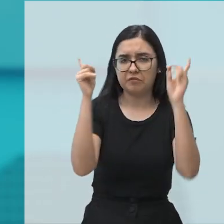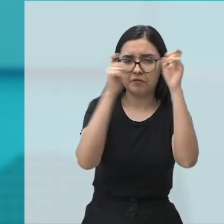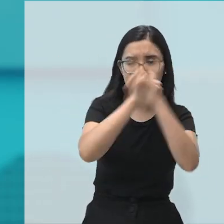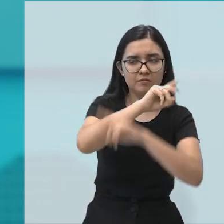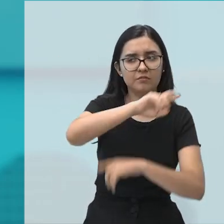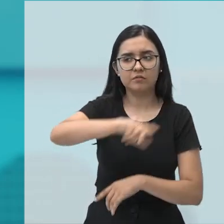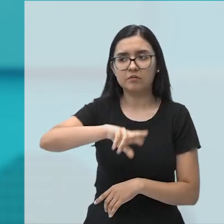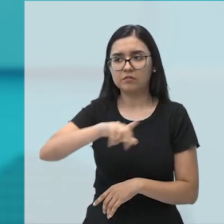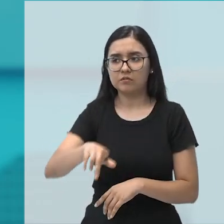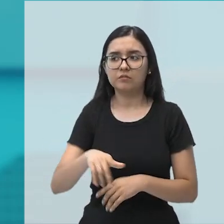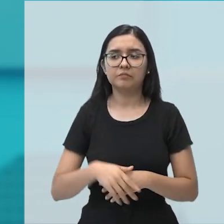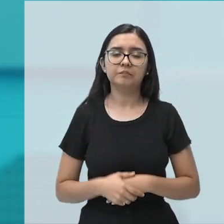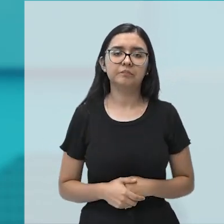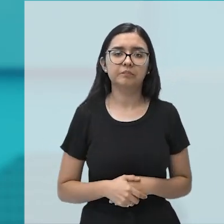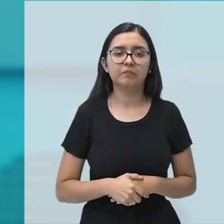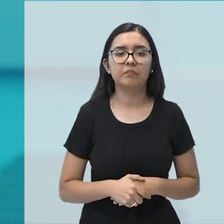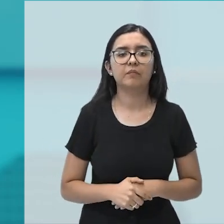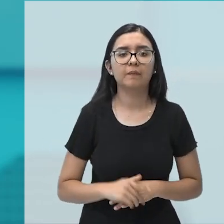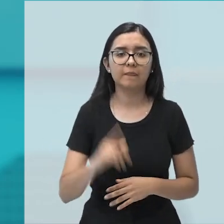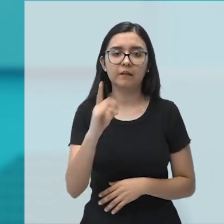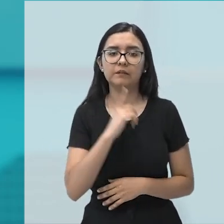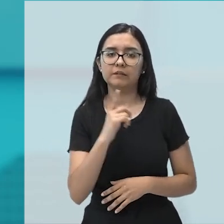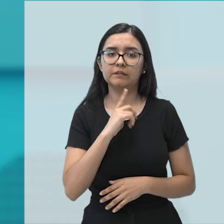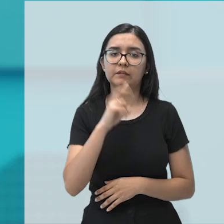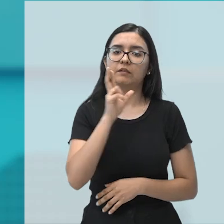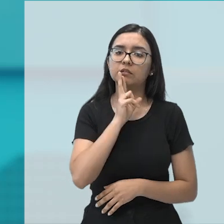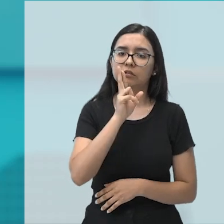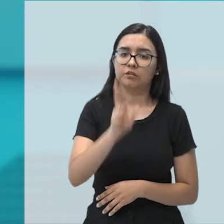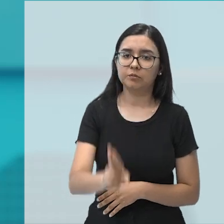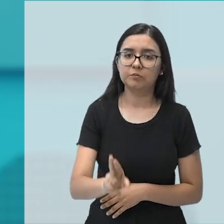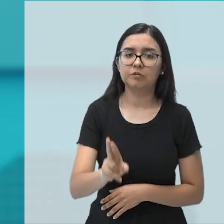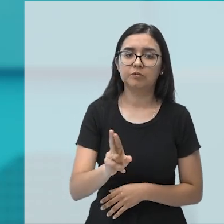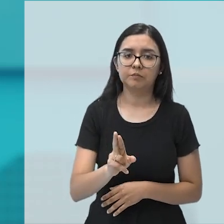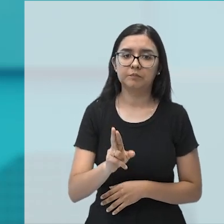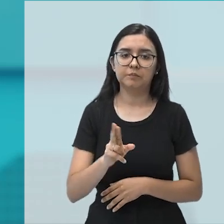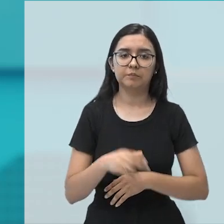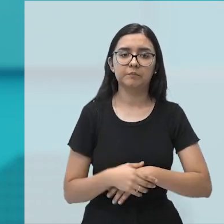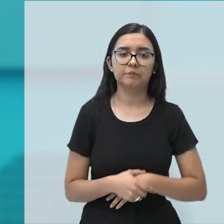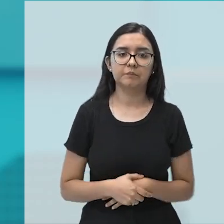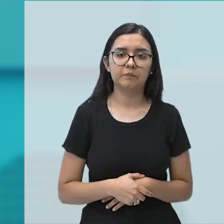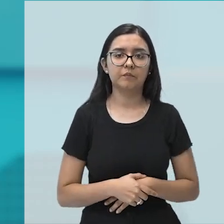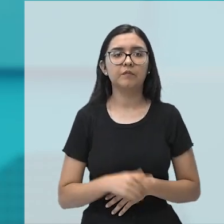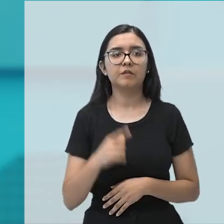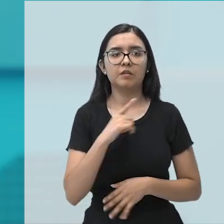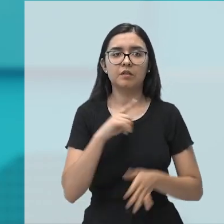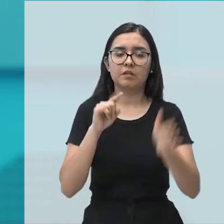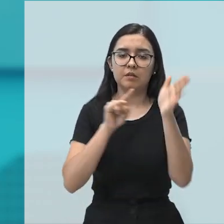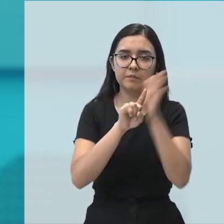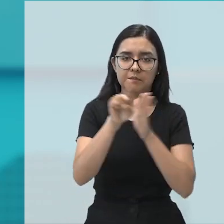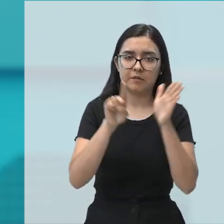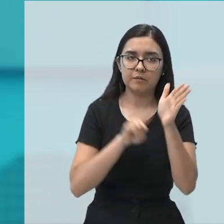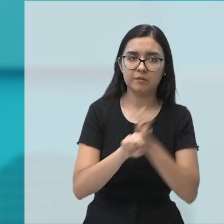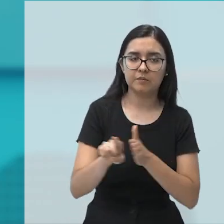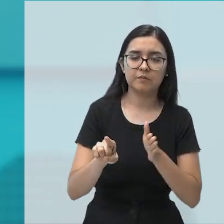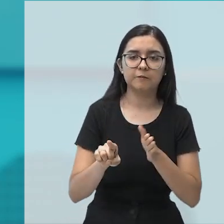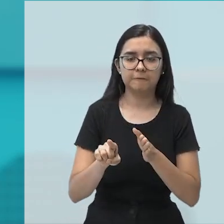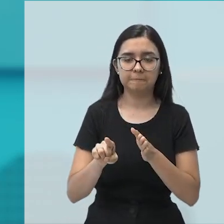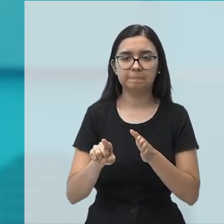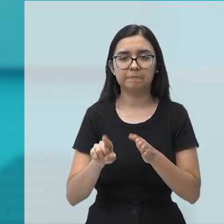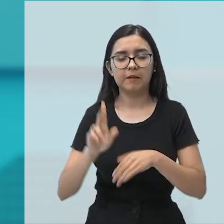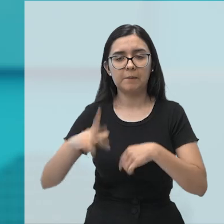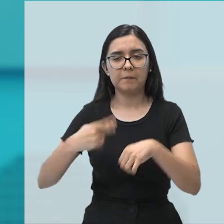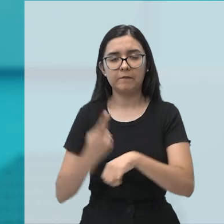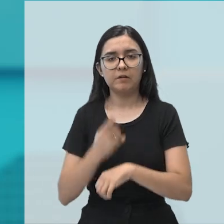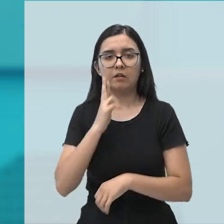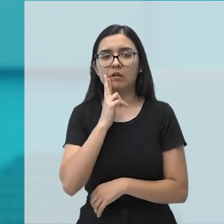São uns passos importantes. A gente tem as respostas, né? A partir do momento que você tem aquelas perguntas que orientam determinadas